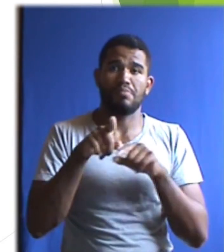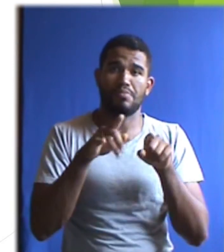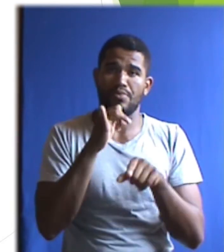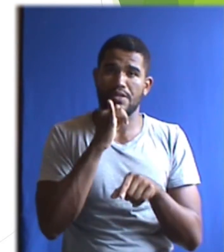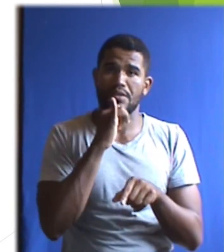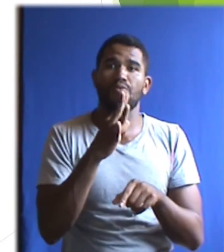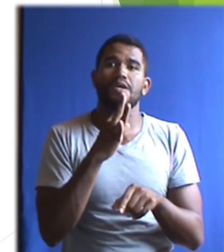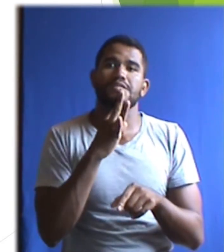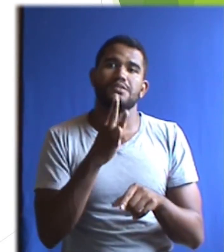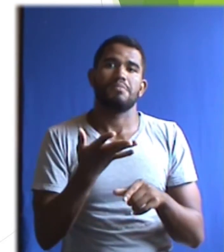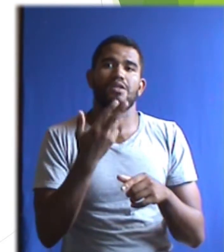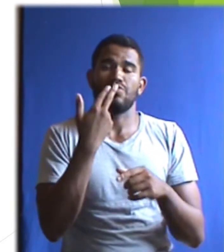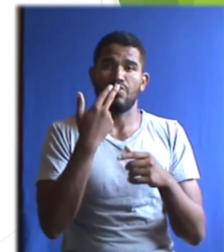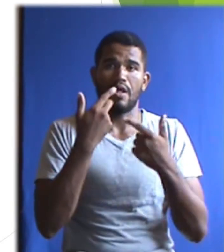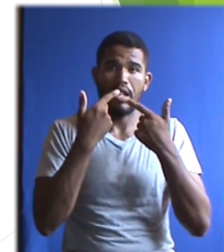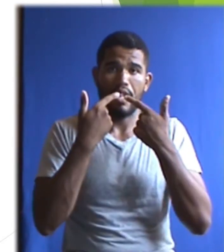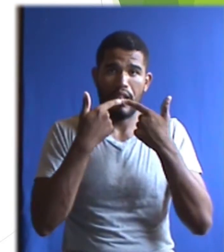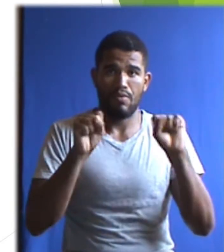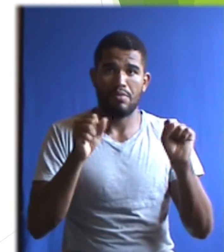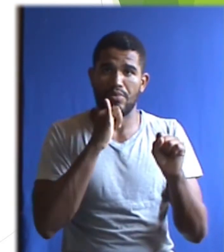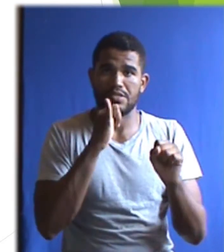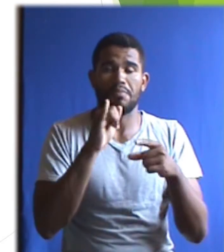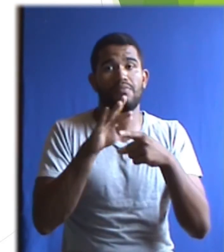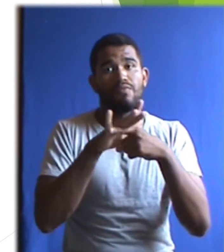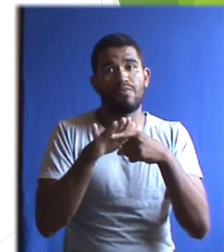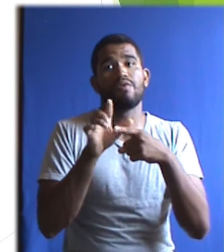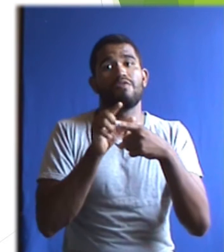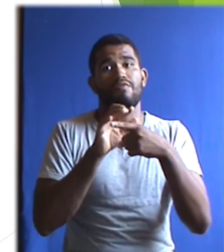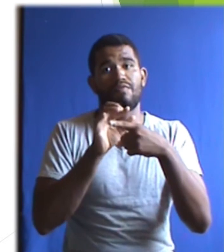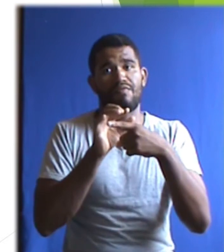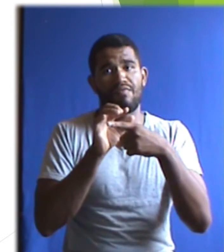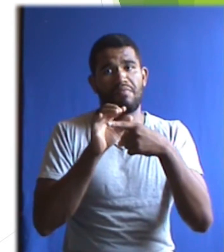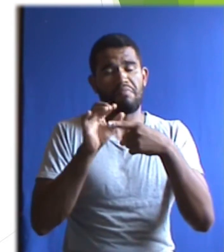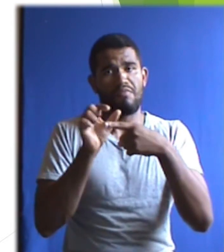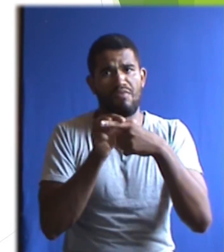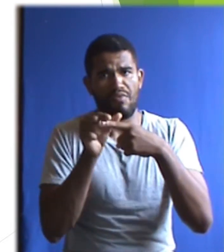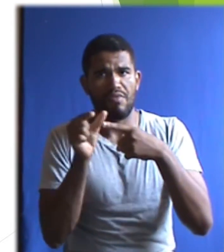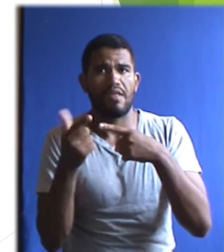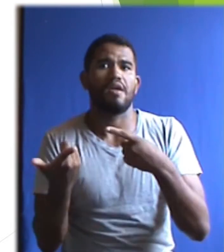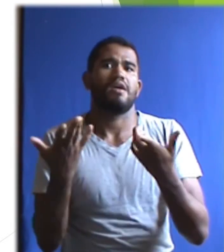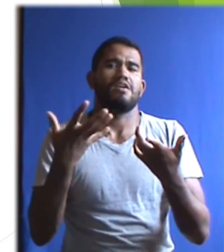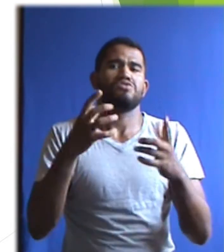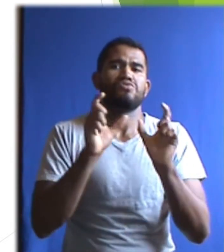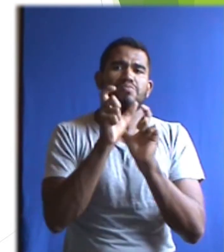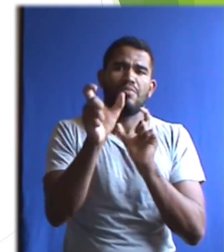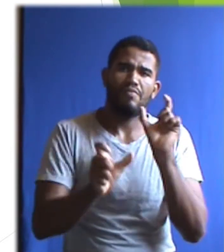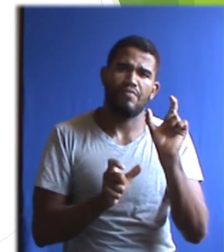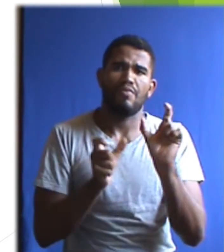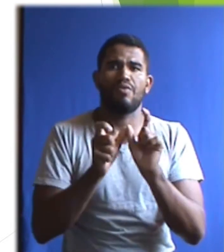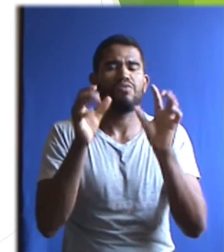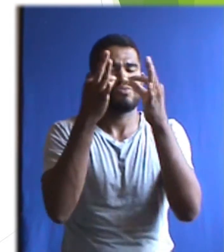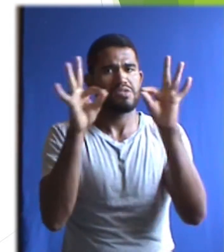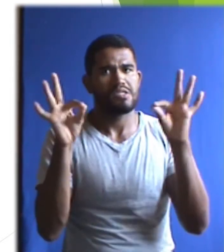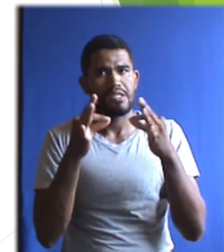conhecimento linguístico, né, pessoal? Que é o fonético, o fonológico, o morfológico, o sintático, o semântico e